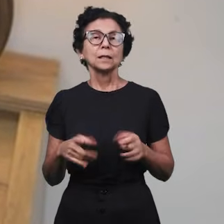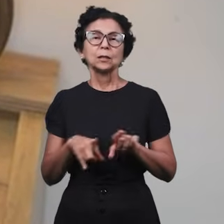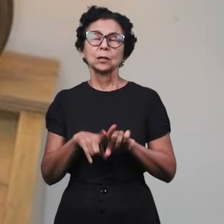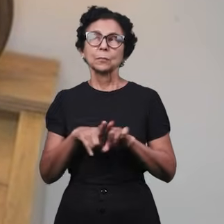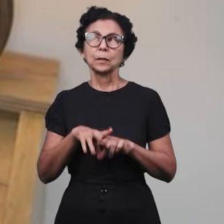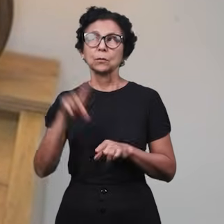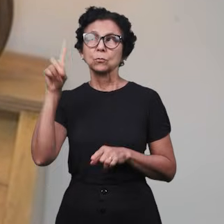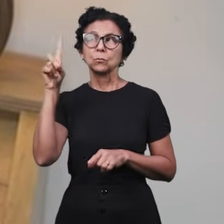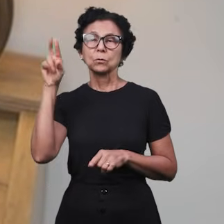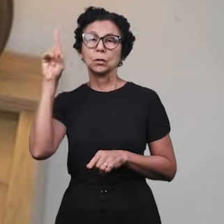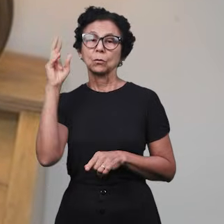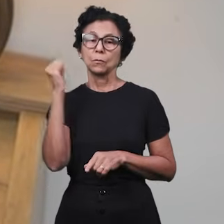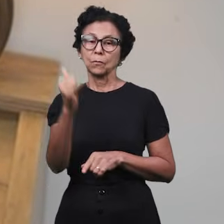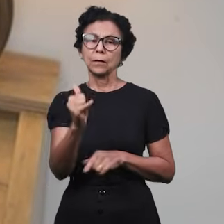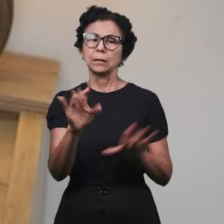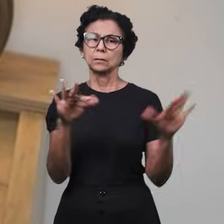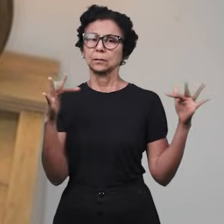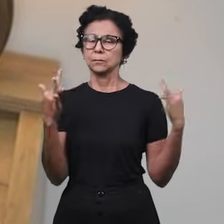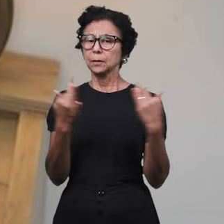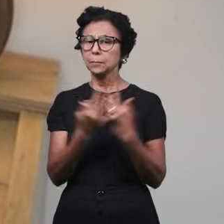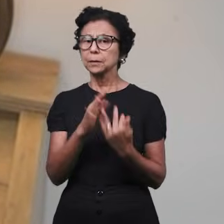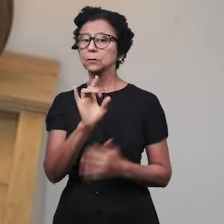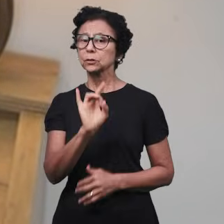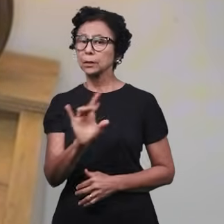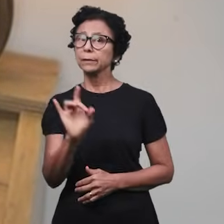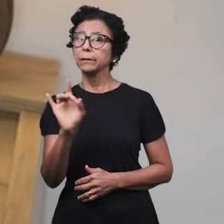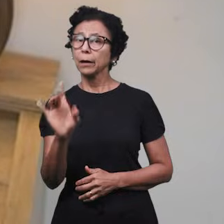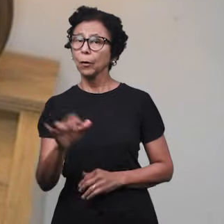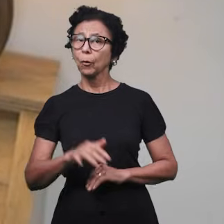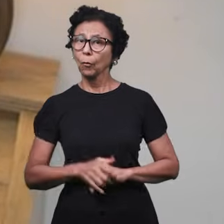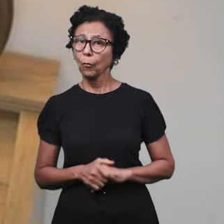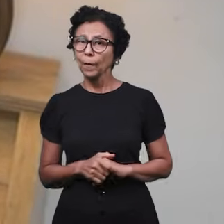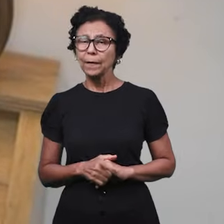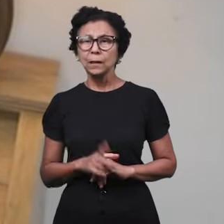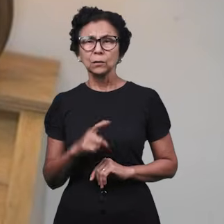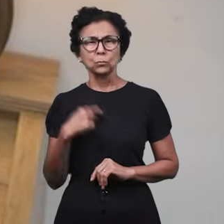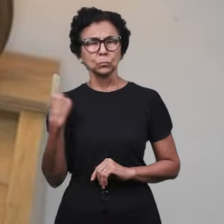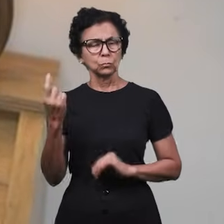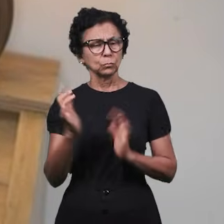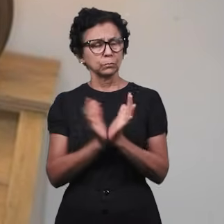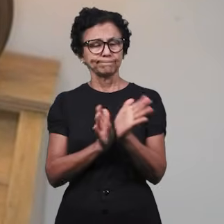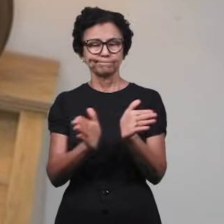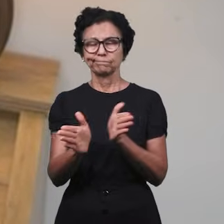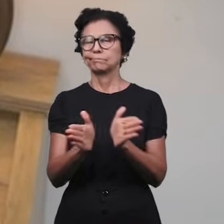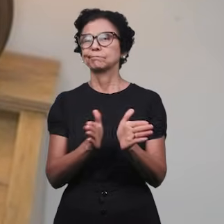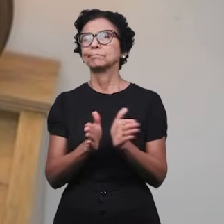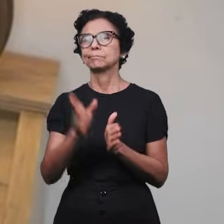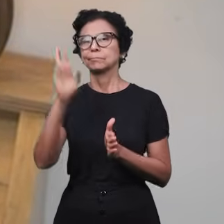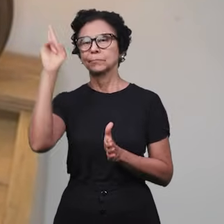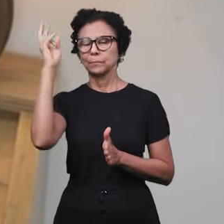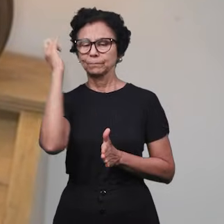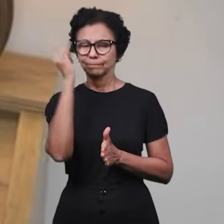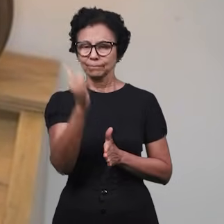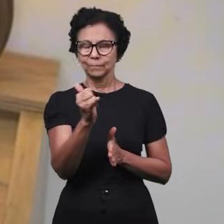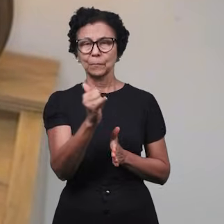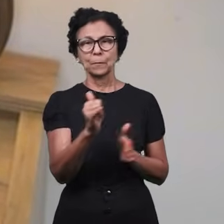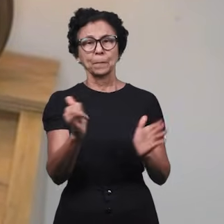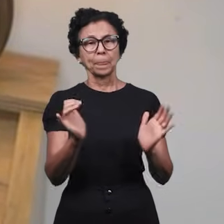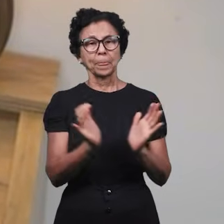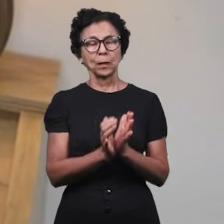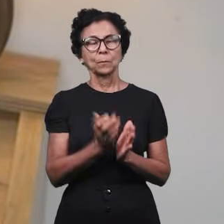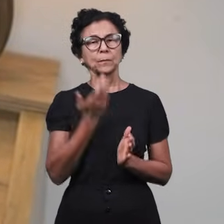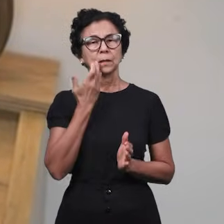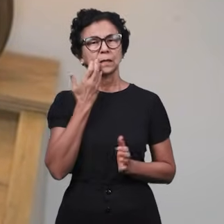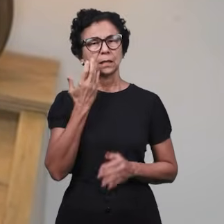mas também os seus familiares. E isso não acontece só com os surdos, mas com toda a classe de acessibilidade. Então nós temos